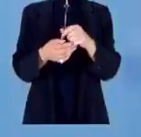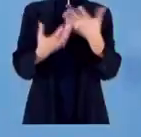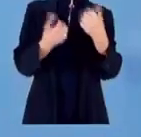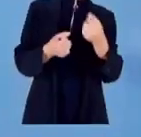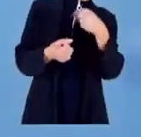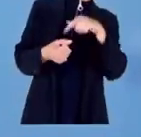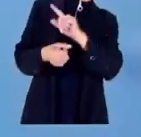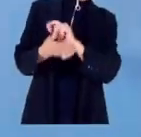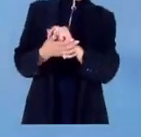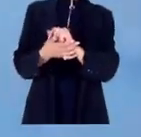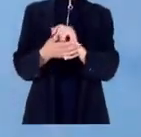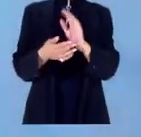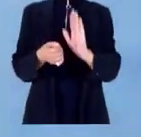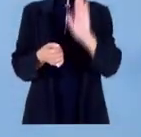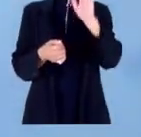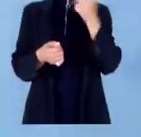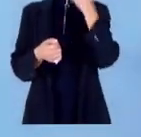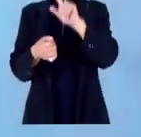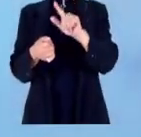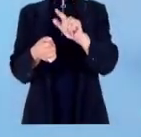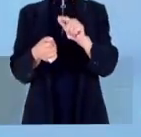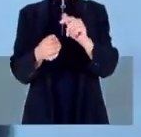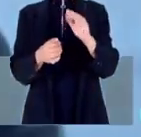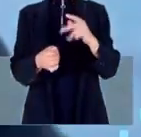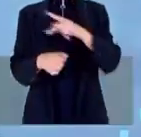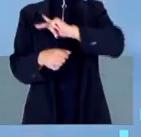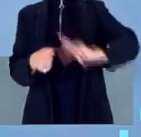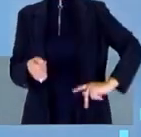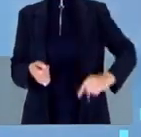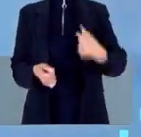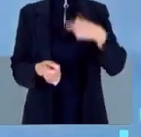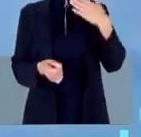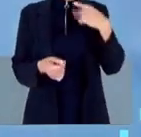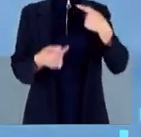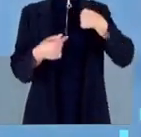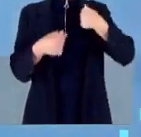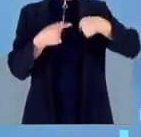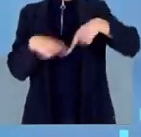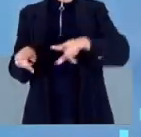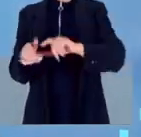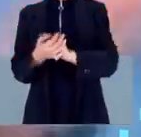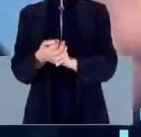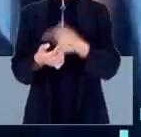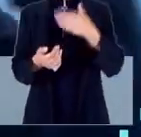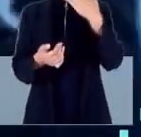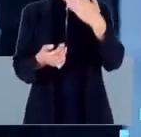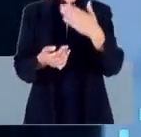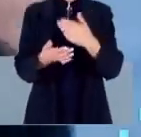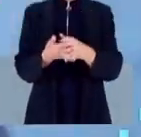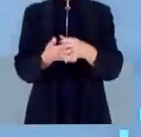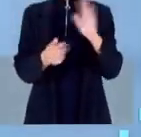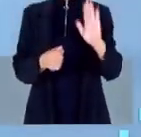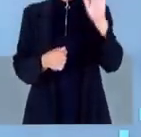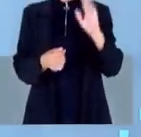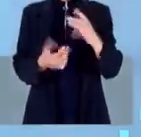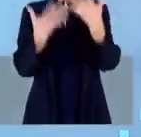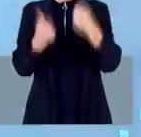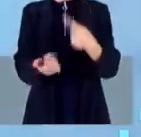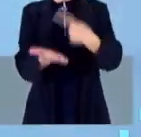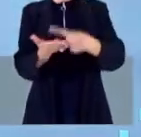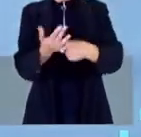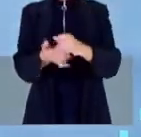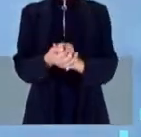sou contra contra aliás eu disse isso eu pedi para que todos os candidatos assumissem esse compromisso Eu já fui a favor da reeleição no passado